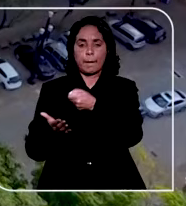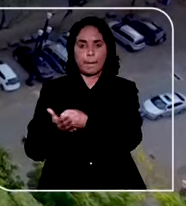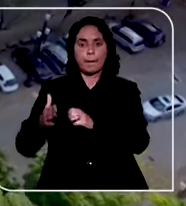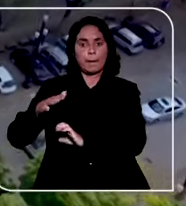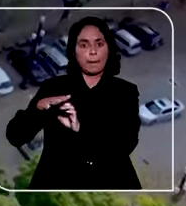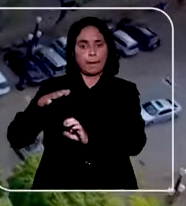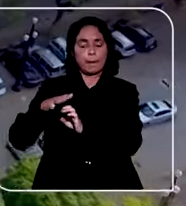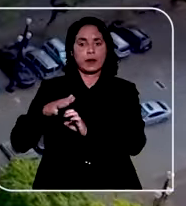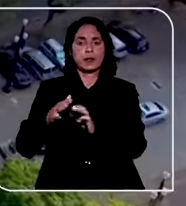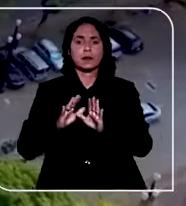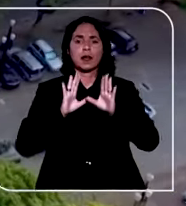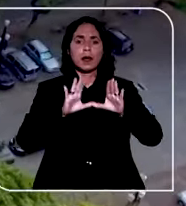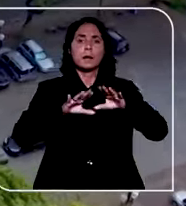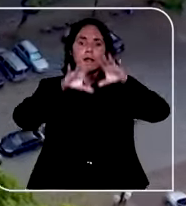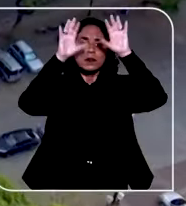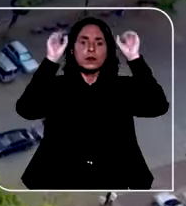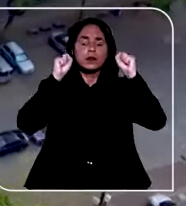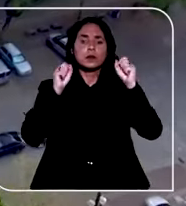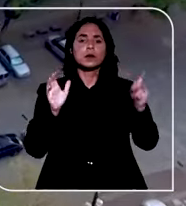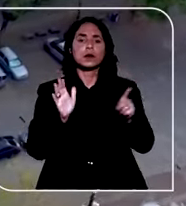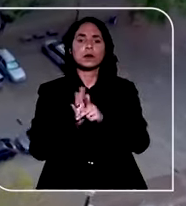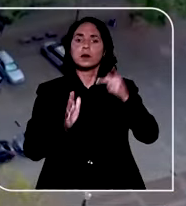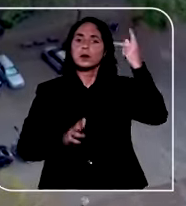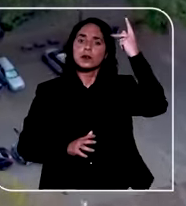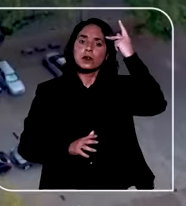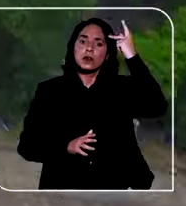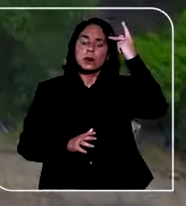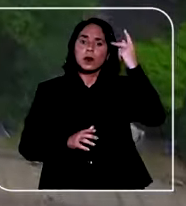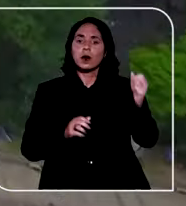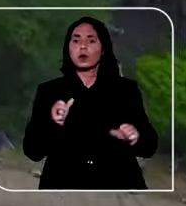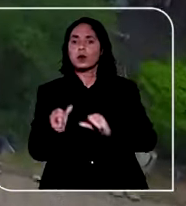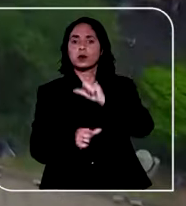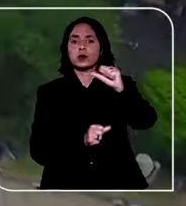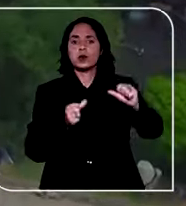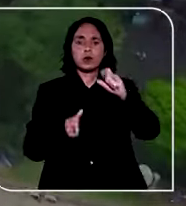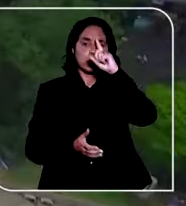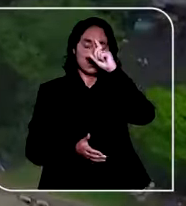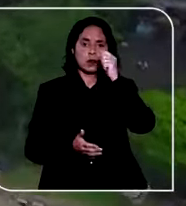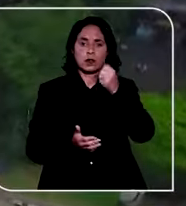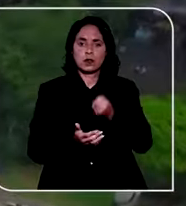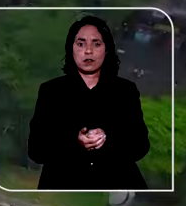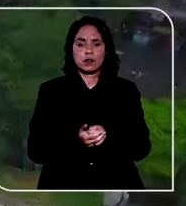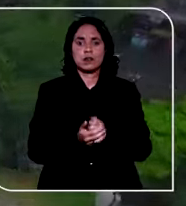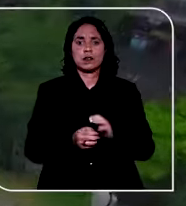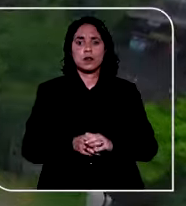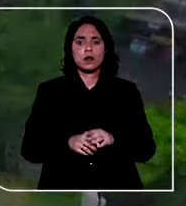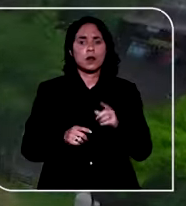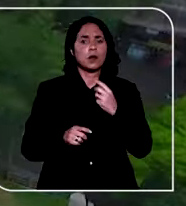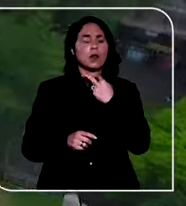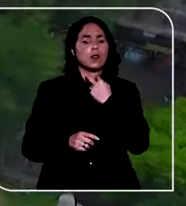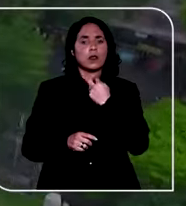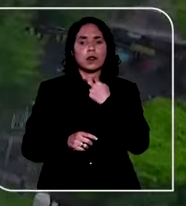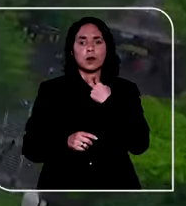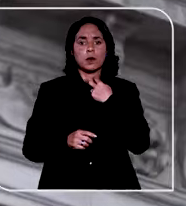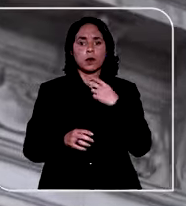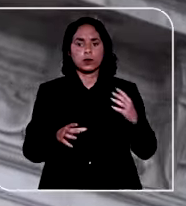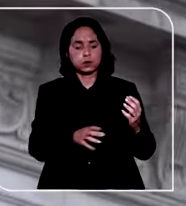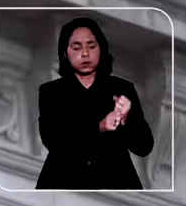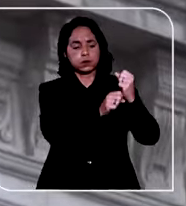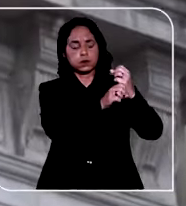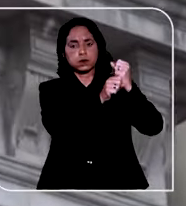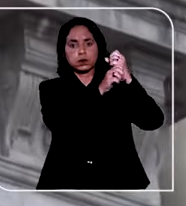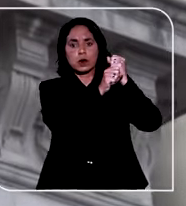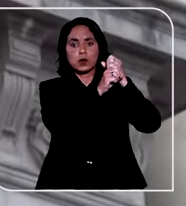mas o Tribunal de Justiça de São Paulo reformou a decisão para reconhecer que não seria possível acumular essa